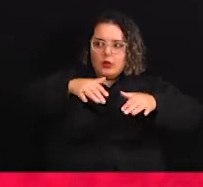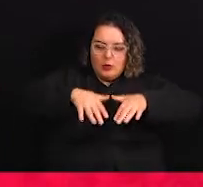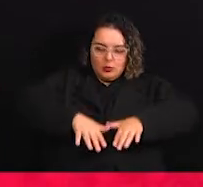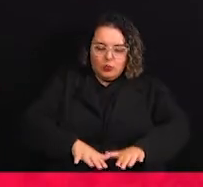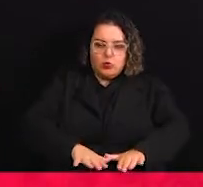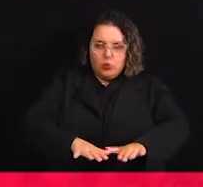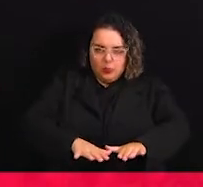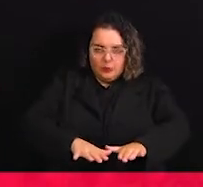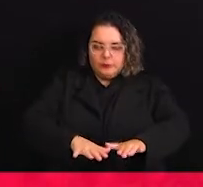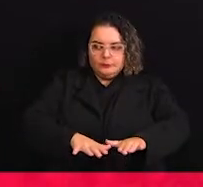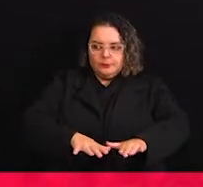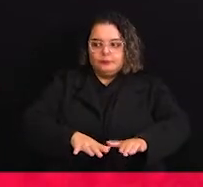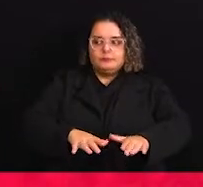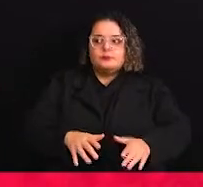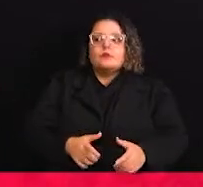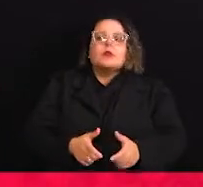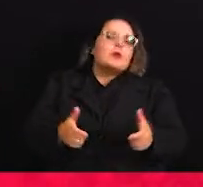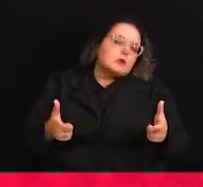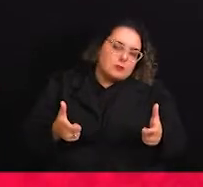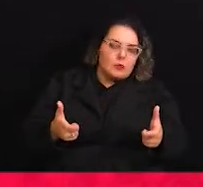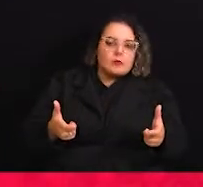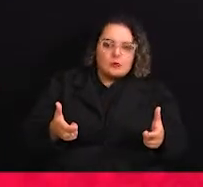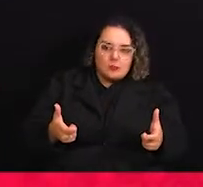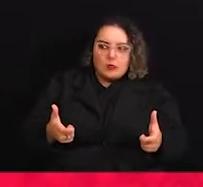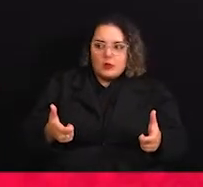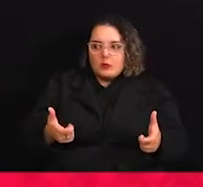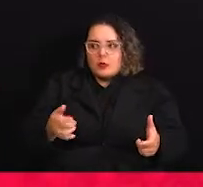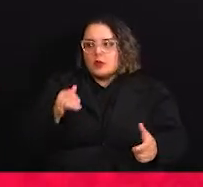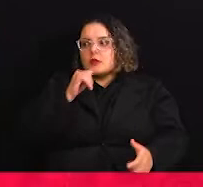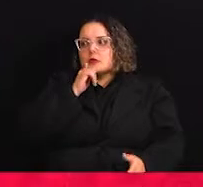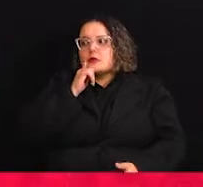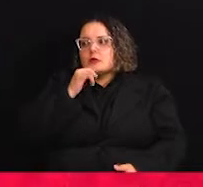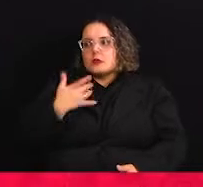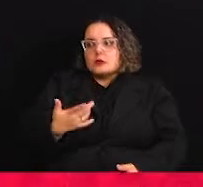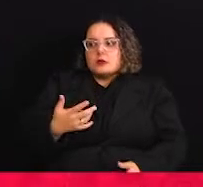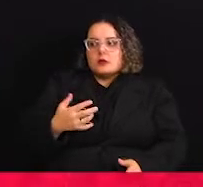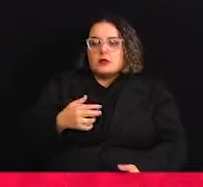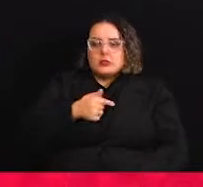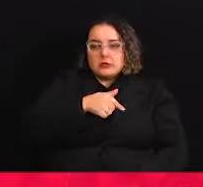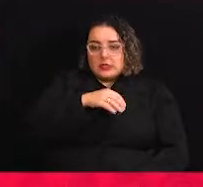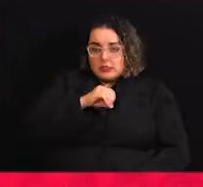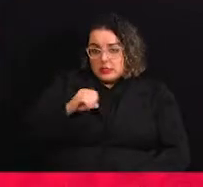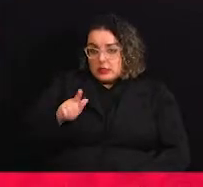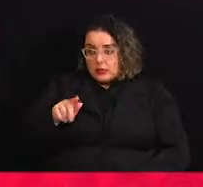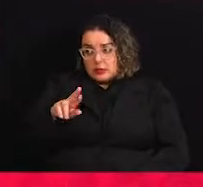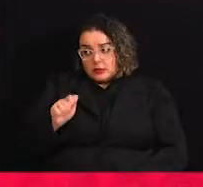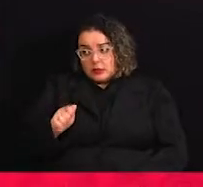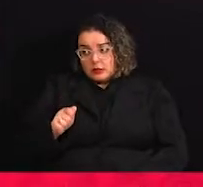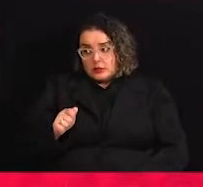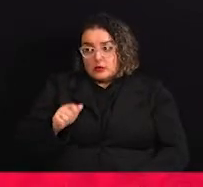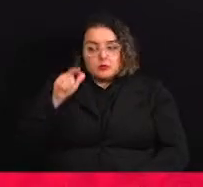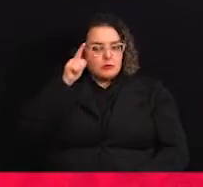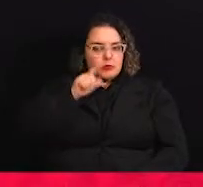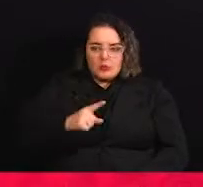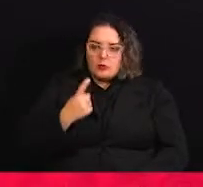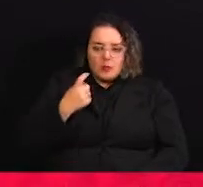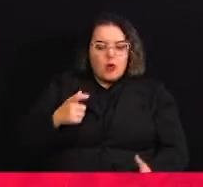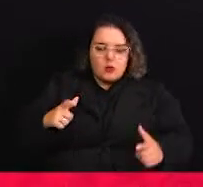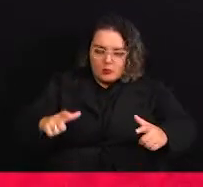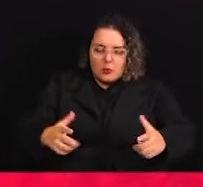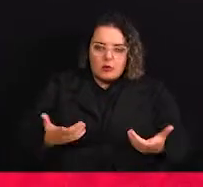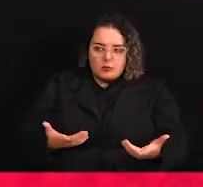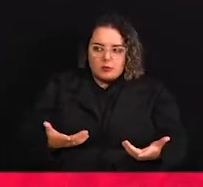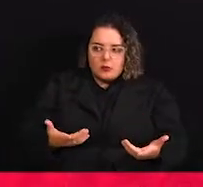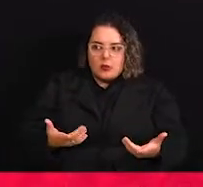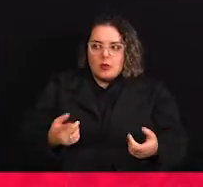óleo. Se você for fazer em bastante quantidade, por exemplo, a nossa receita de 600 gramas, você não vai conseguir colocar ela numa panela toda.